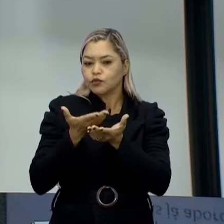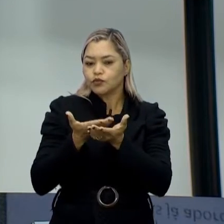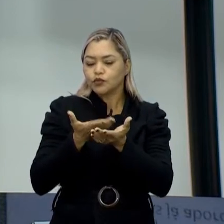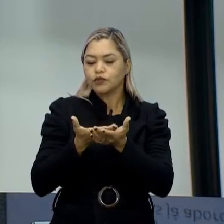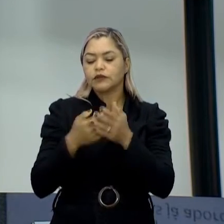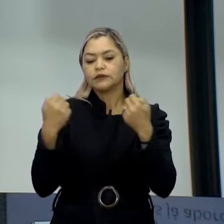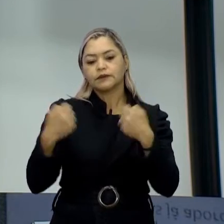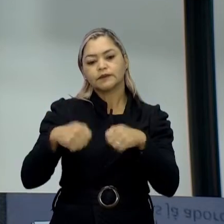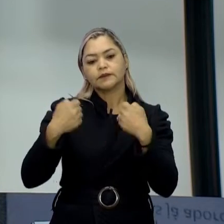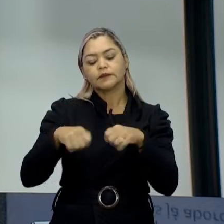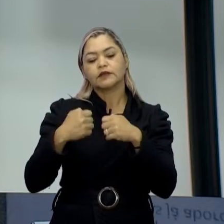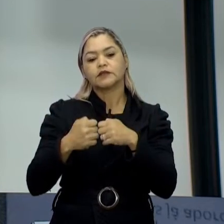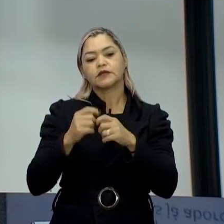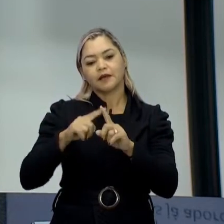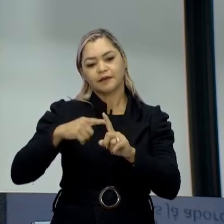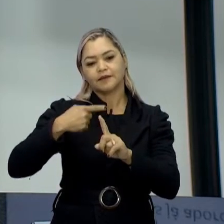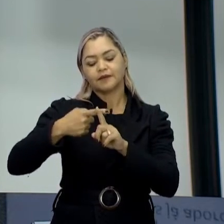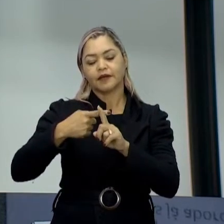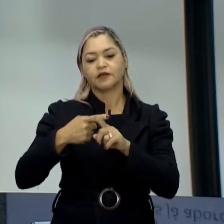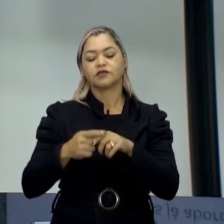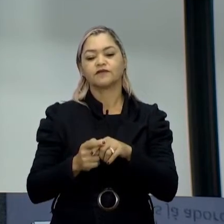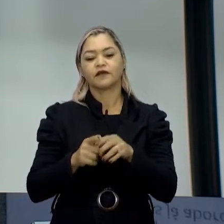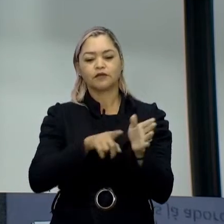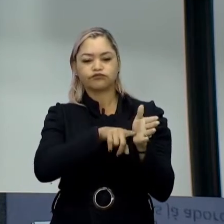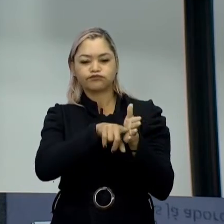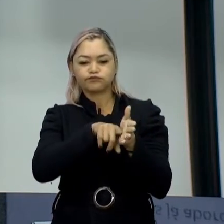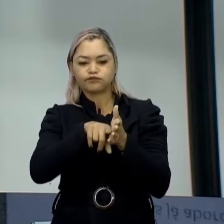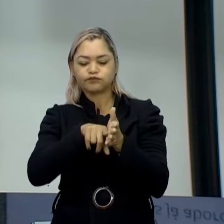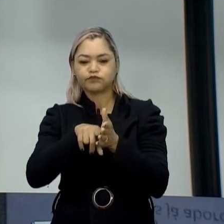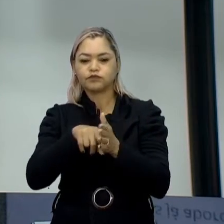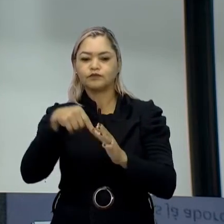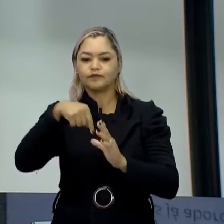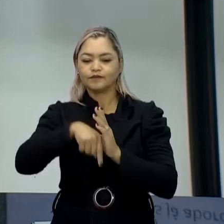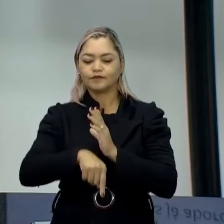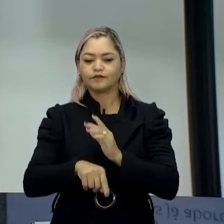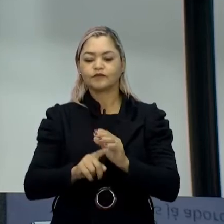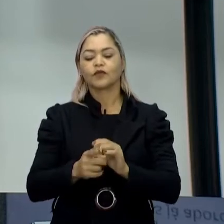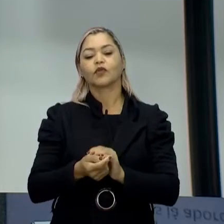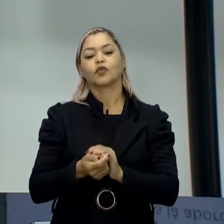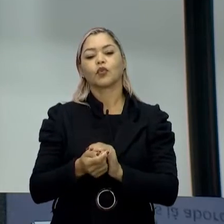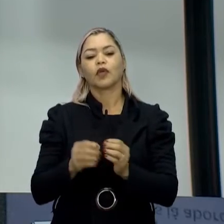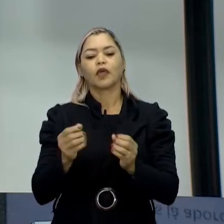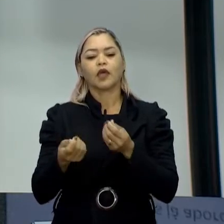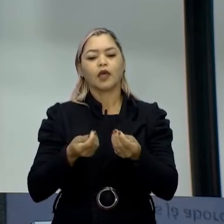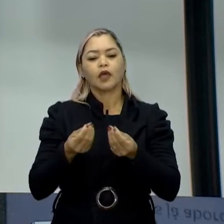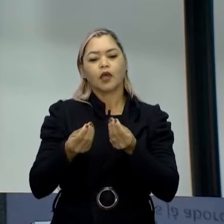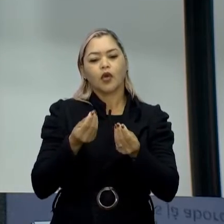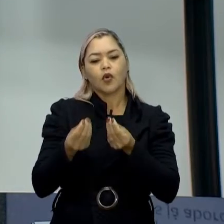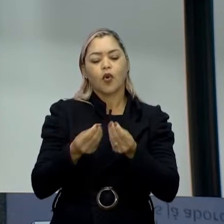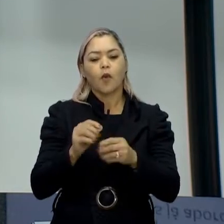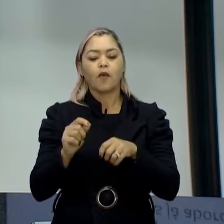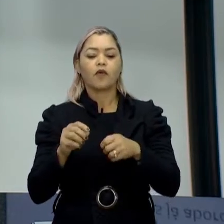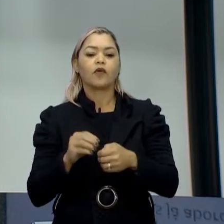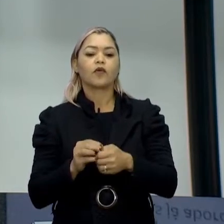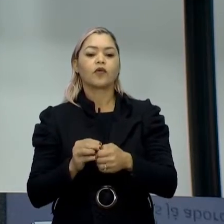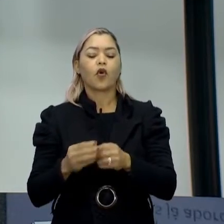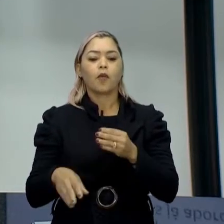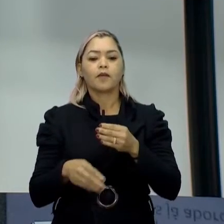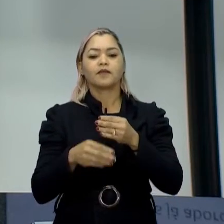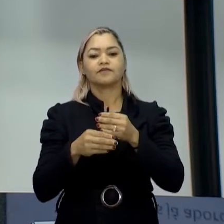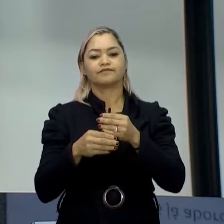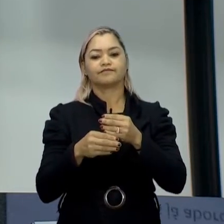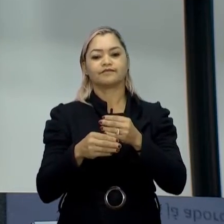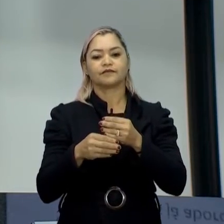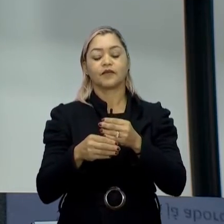se precisarem um pouco mais, né? Fazerem uma investigação maior do que ficou por completar, e lembrando